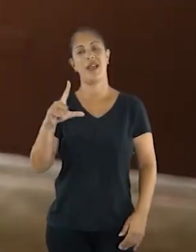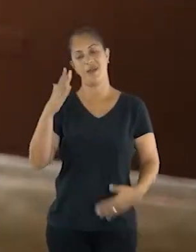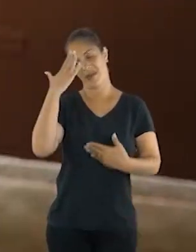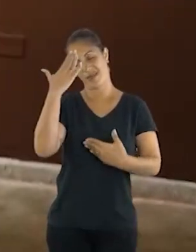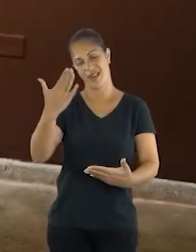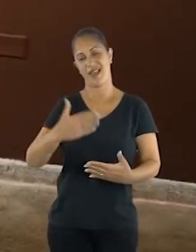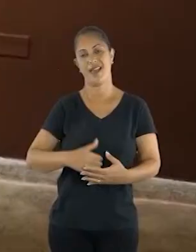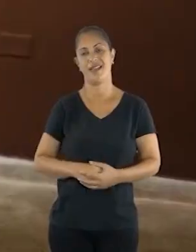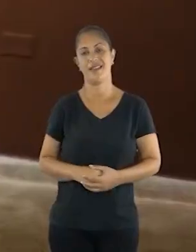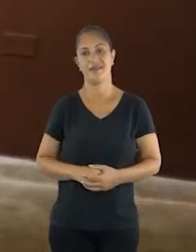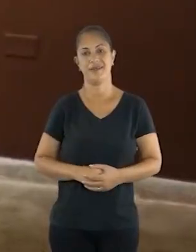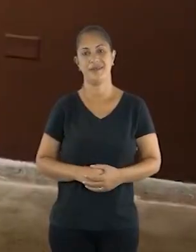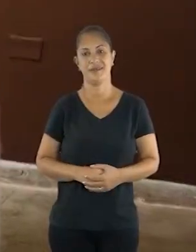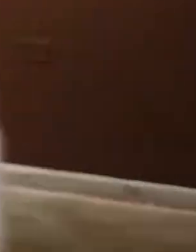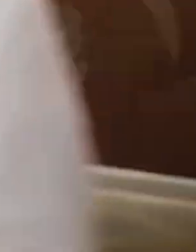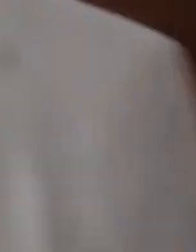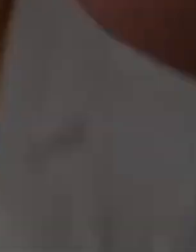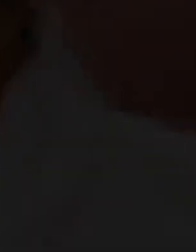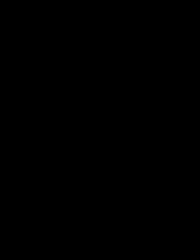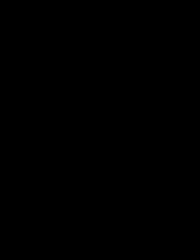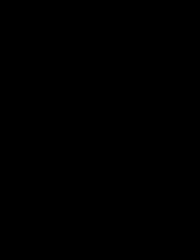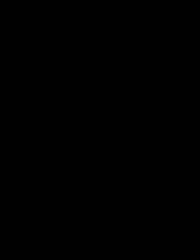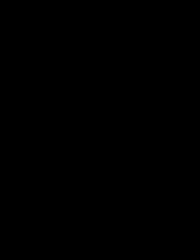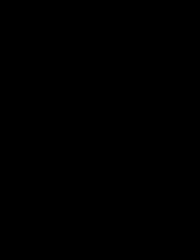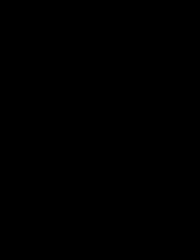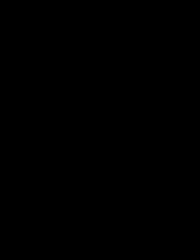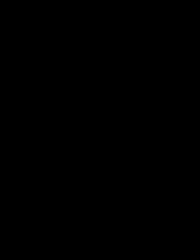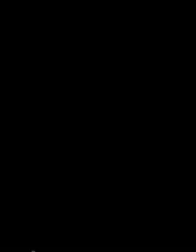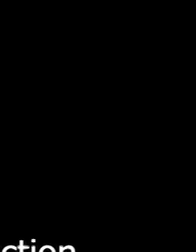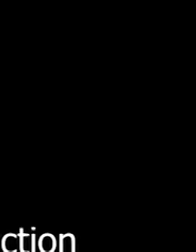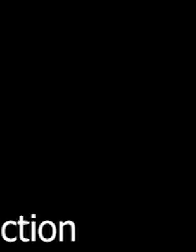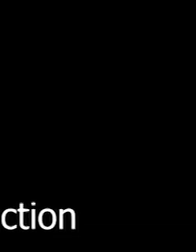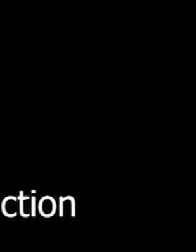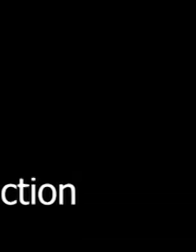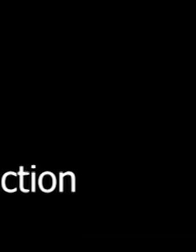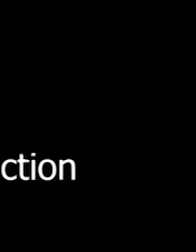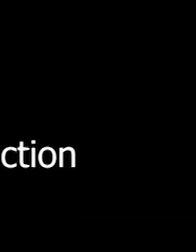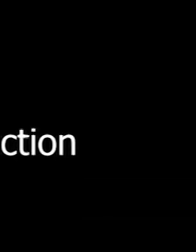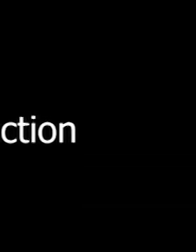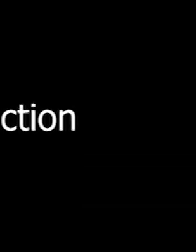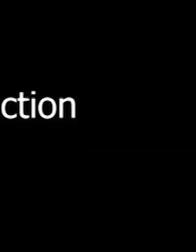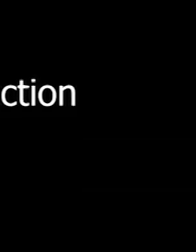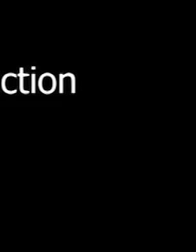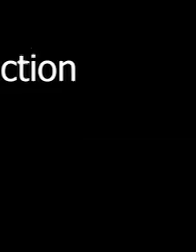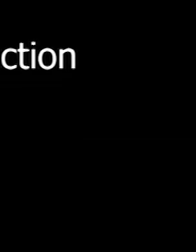obrigada. Bem.